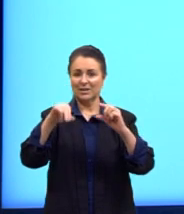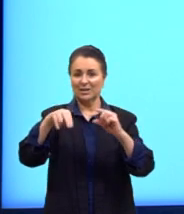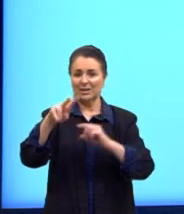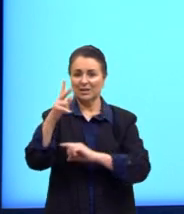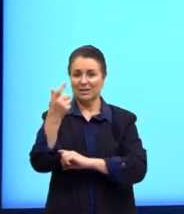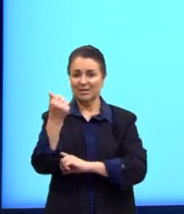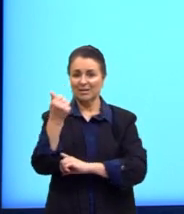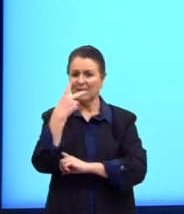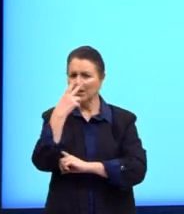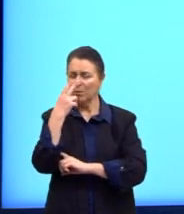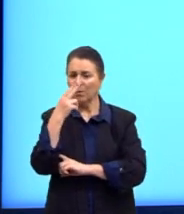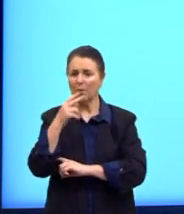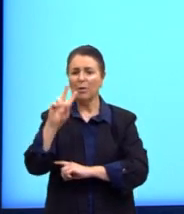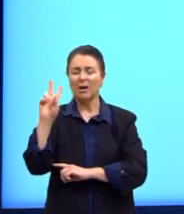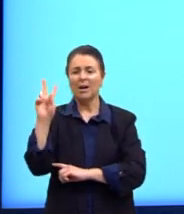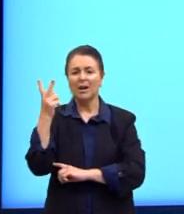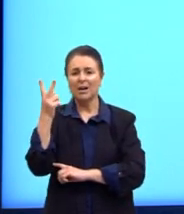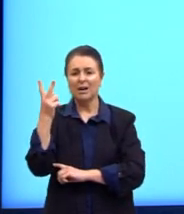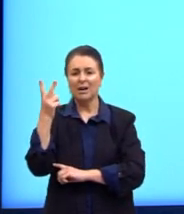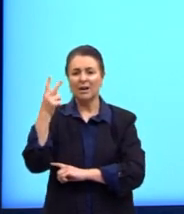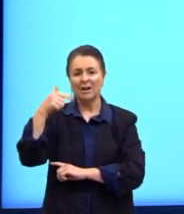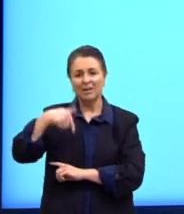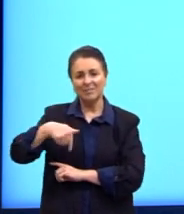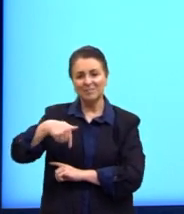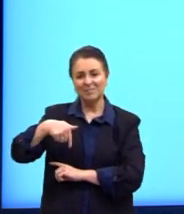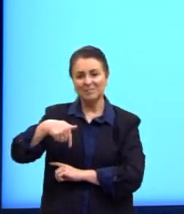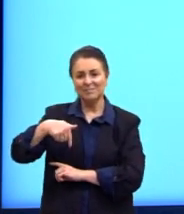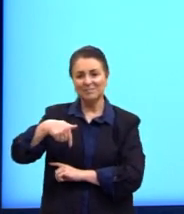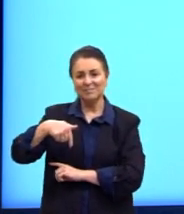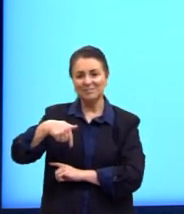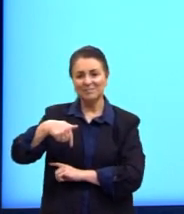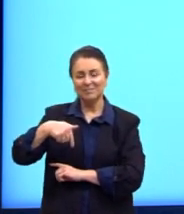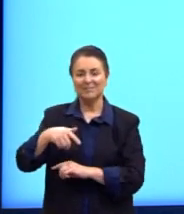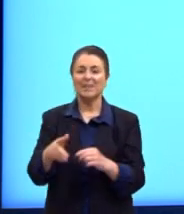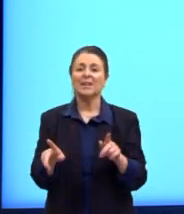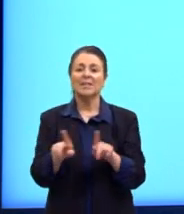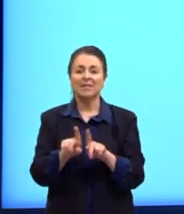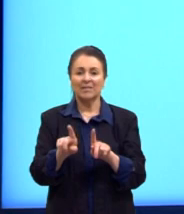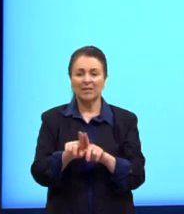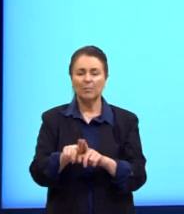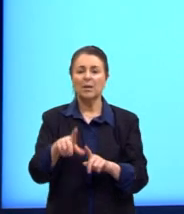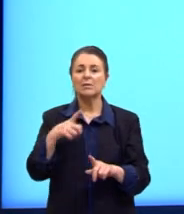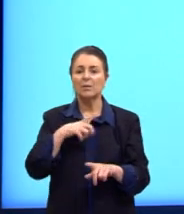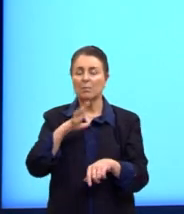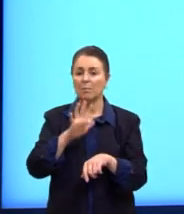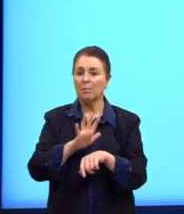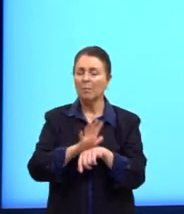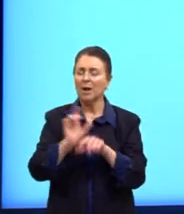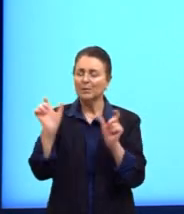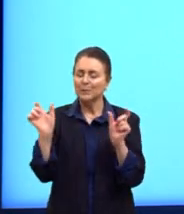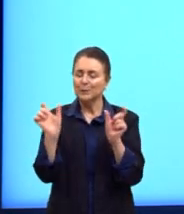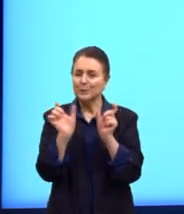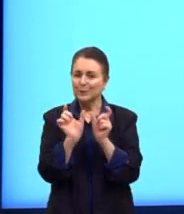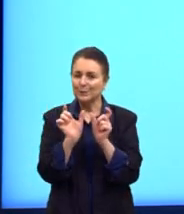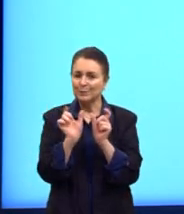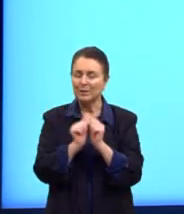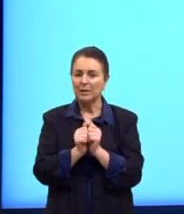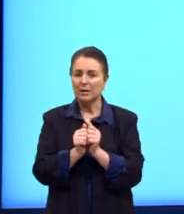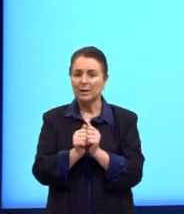as histórias em quadrinhos ou que a gente chama de HQ né porém elas são bem mais curtinhas